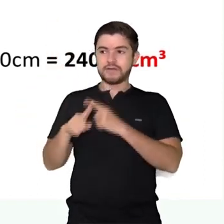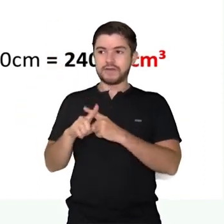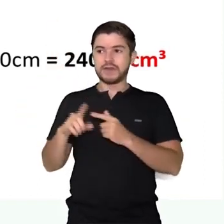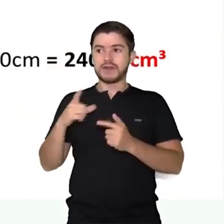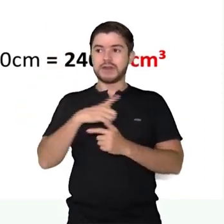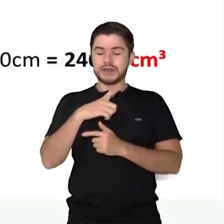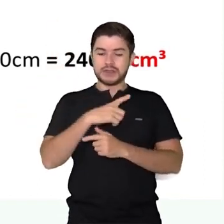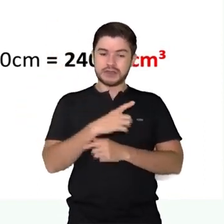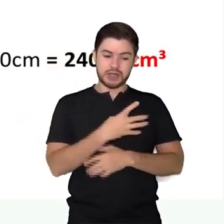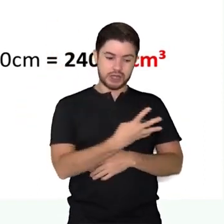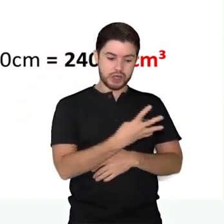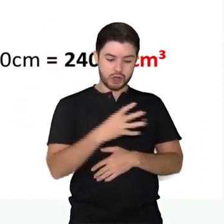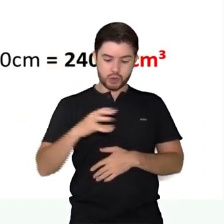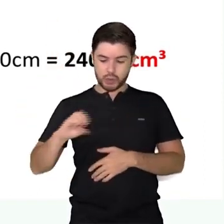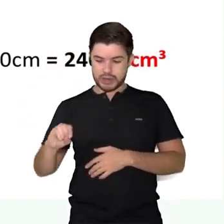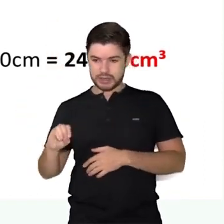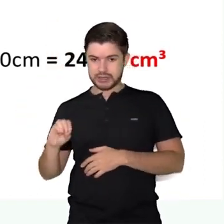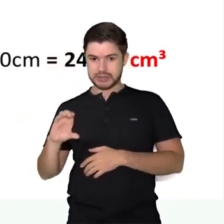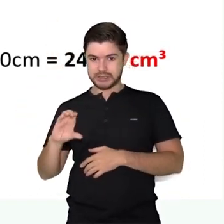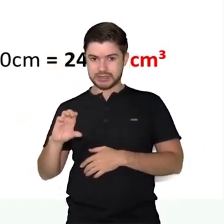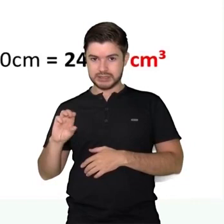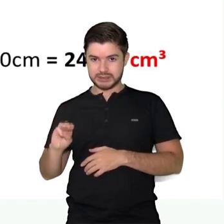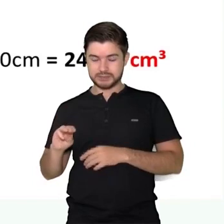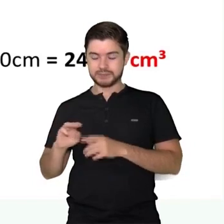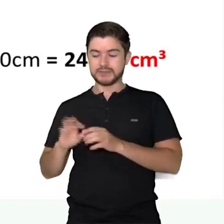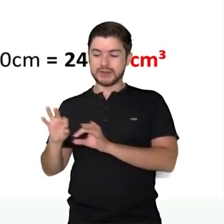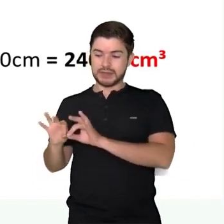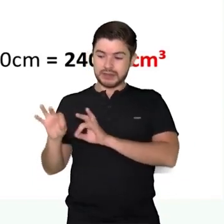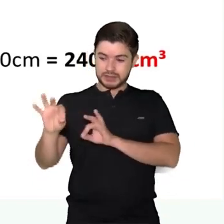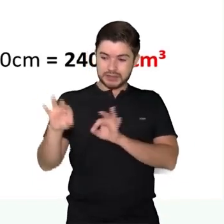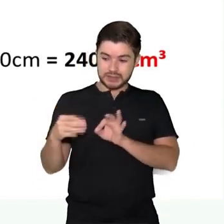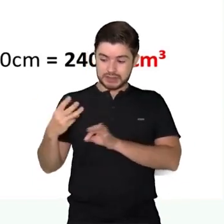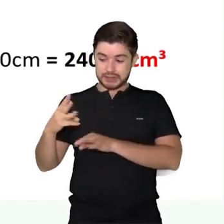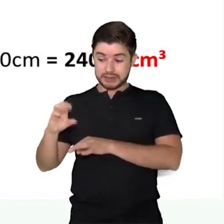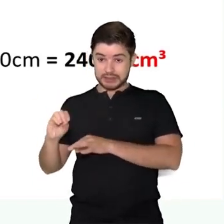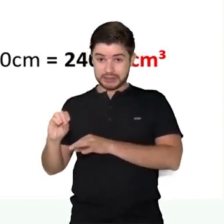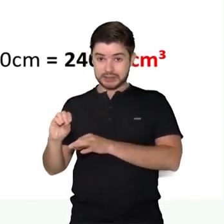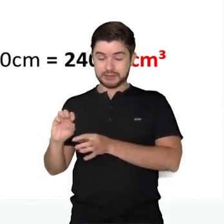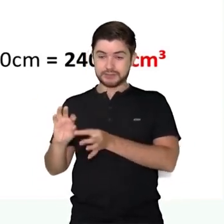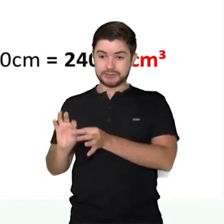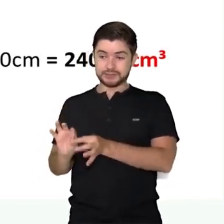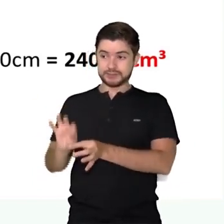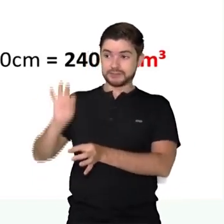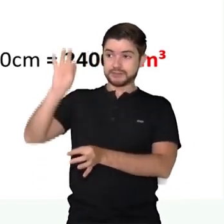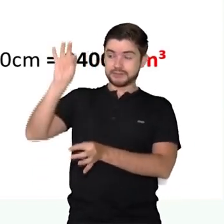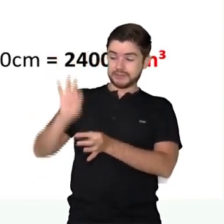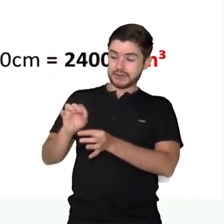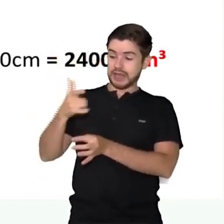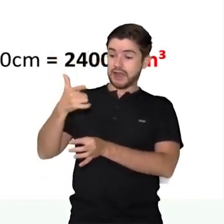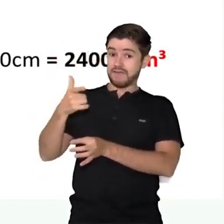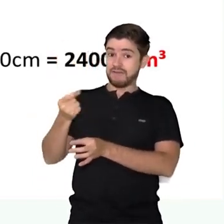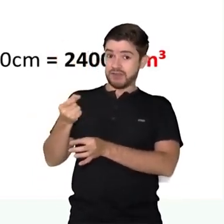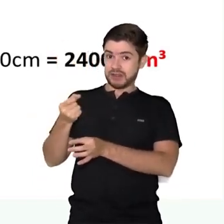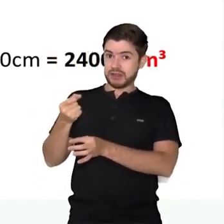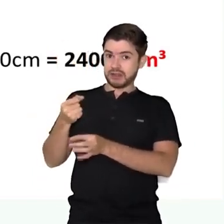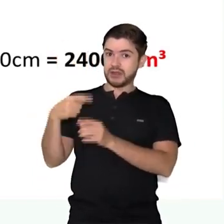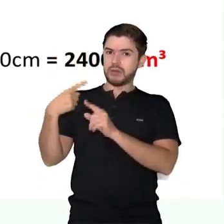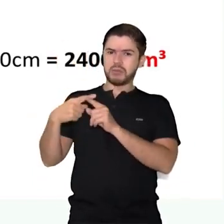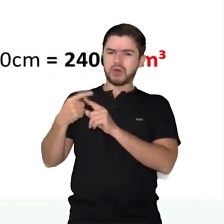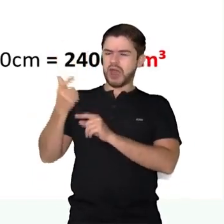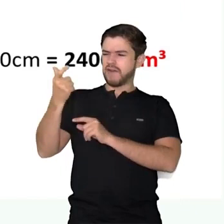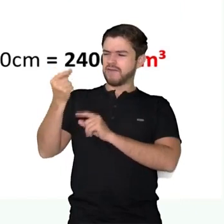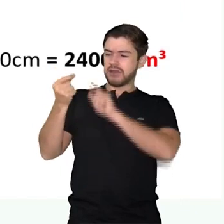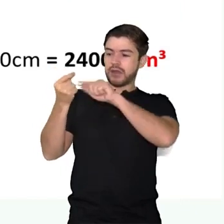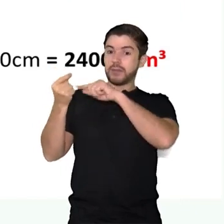40 centímetros do comprimento, 30 centímetros da largura e 20 centímetros da altura, porque é o que a